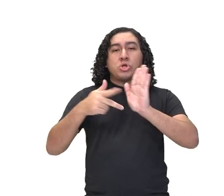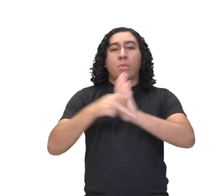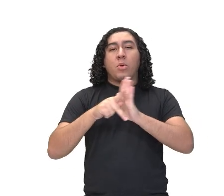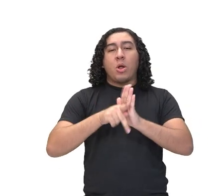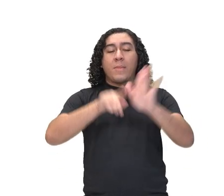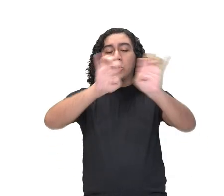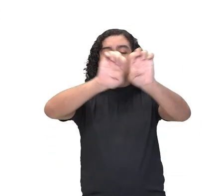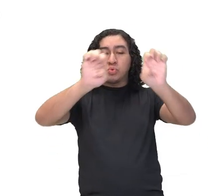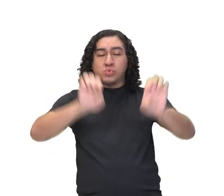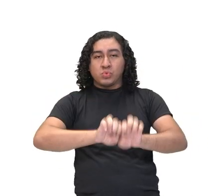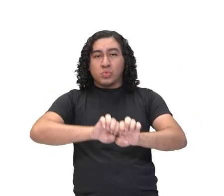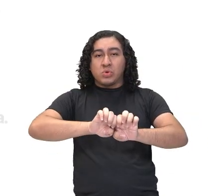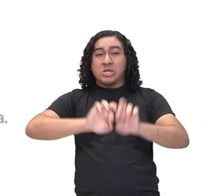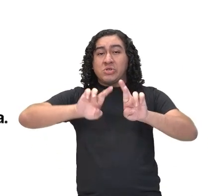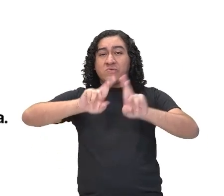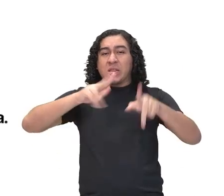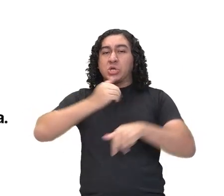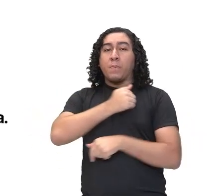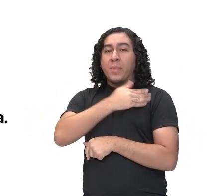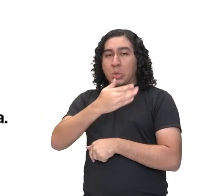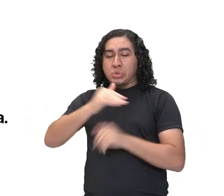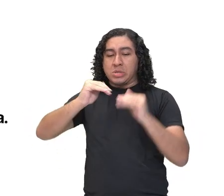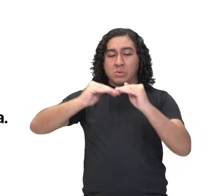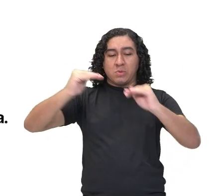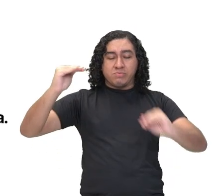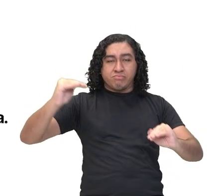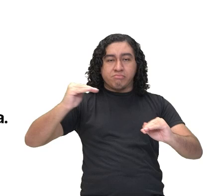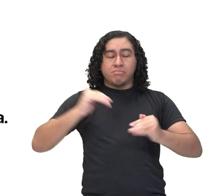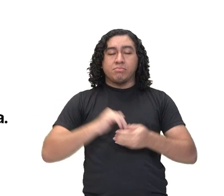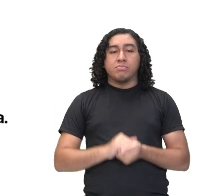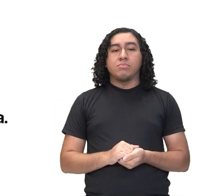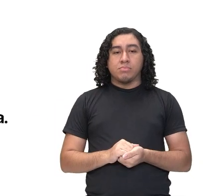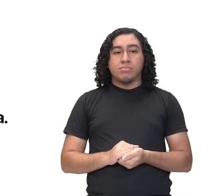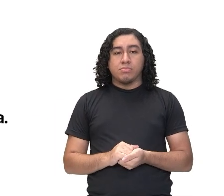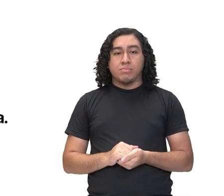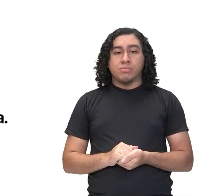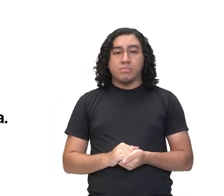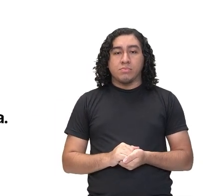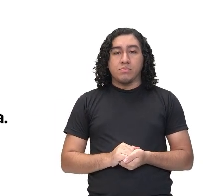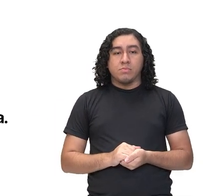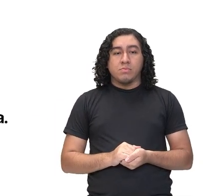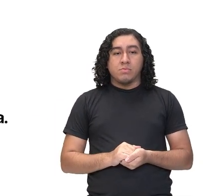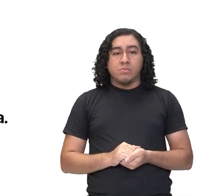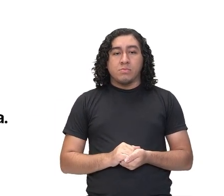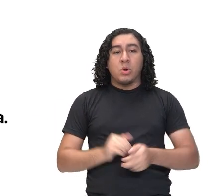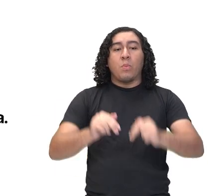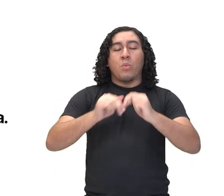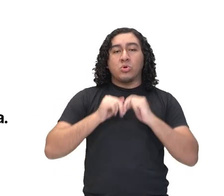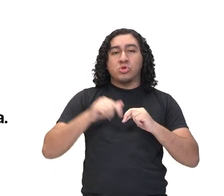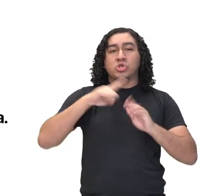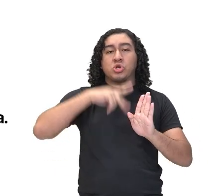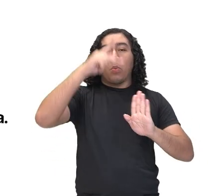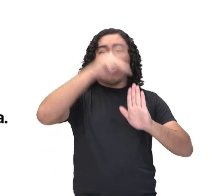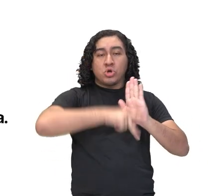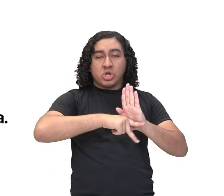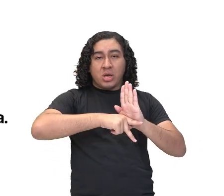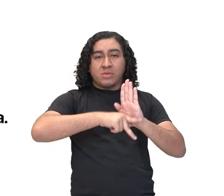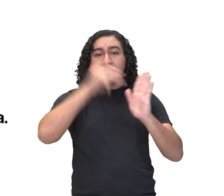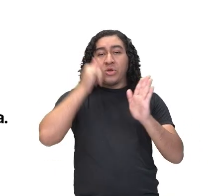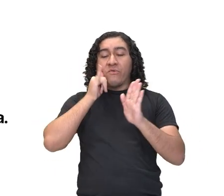classista e vergonhosa. De acordo com o Plano Nacional de Prevenção e Erradicação do Trabalho